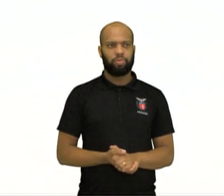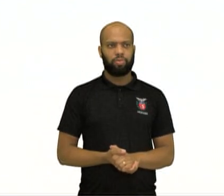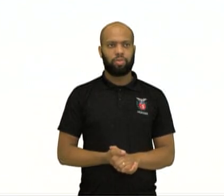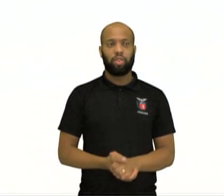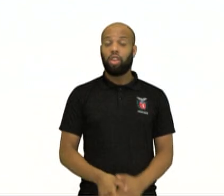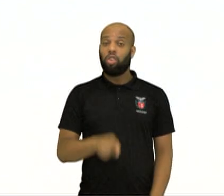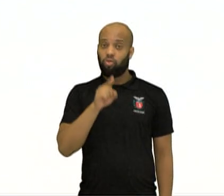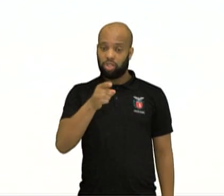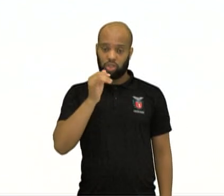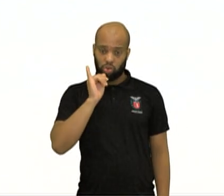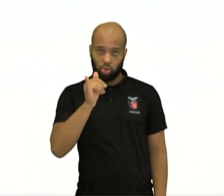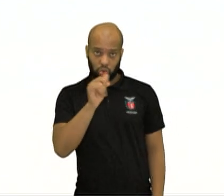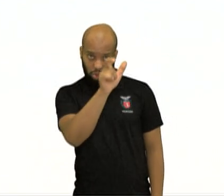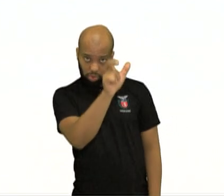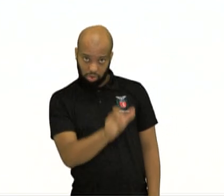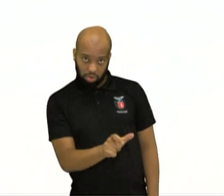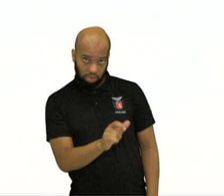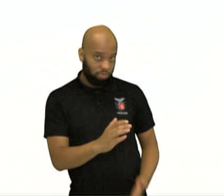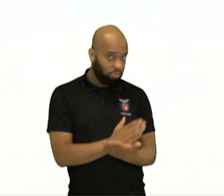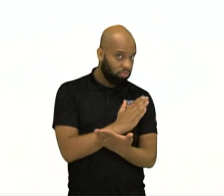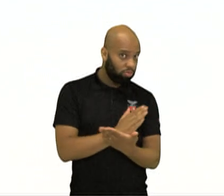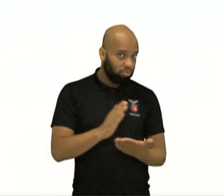Você contou para alguém?